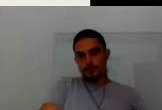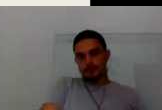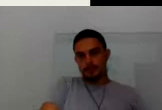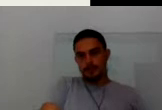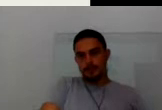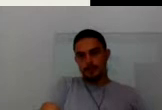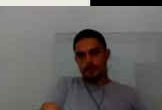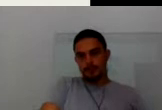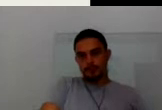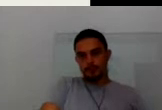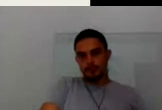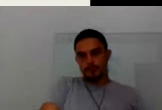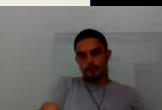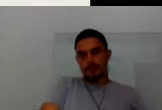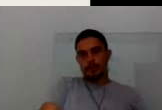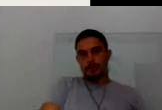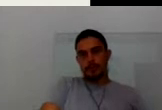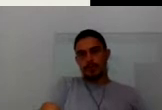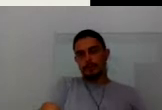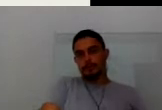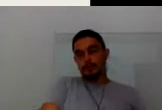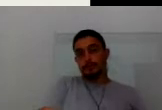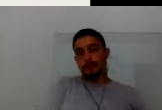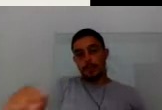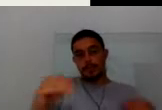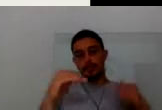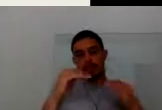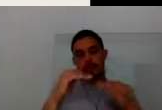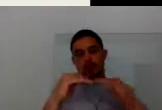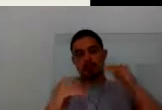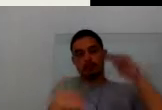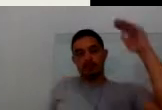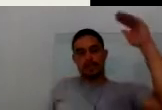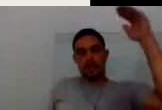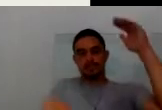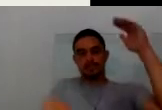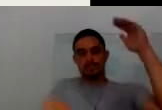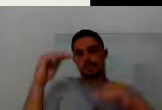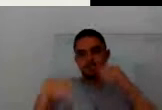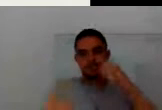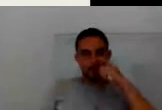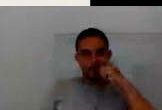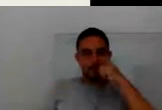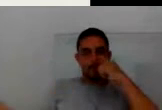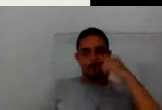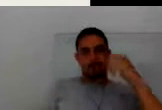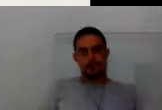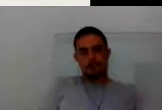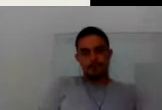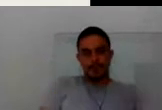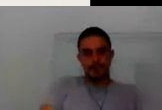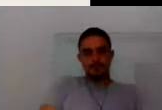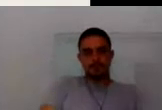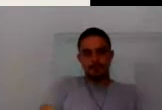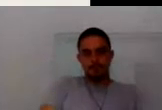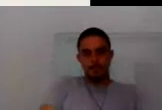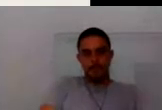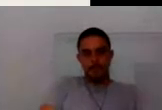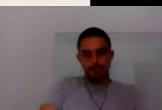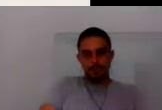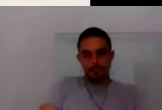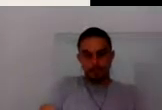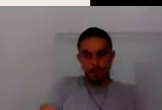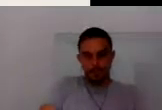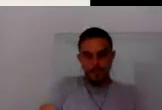Tem uma zona extremamente profunda, tá? E dependendo da profundidade do solo, ela vai ter variações